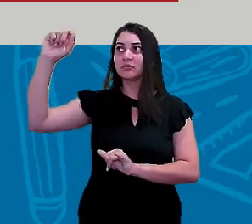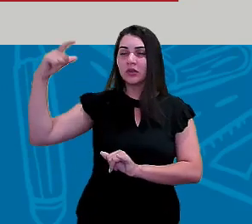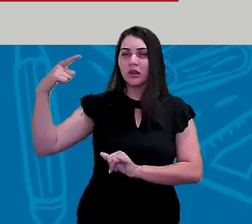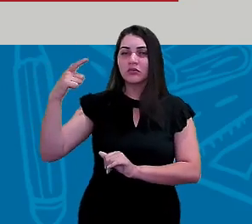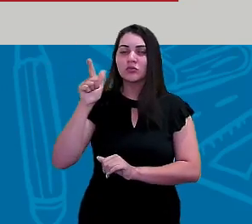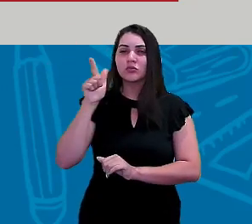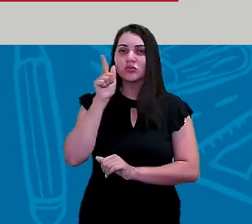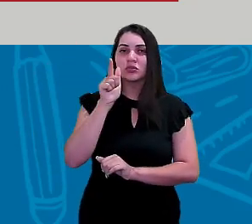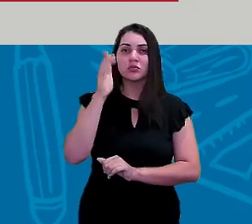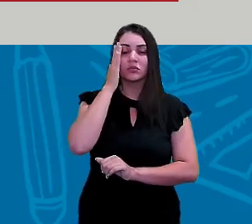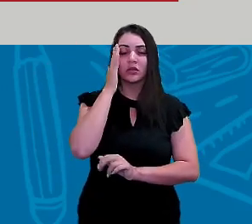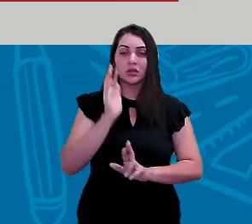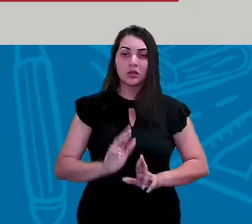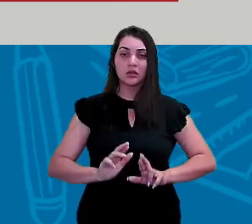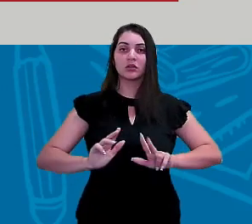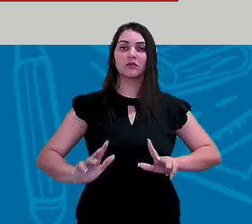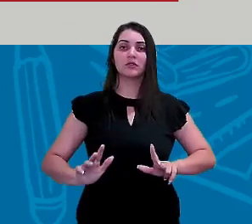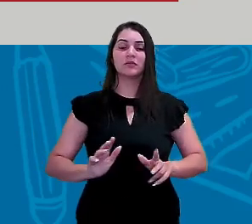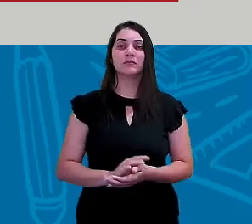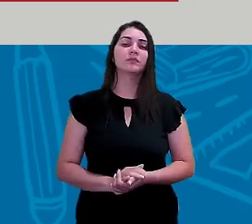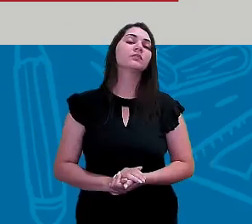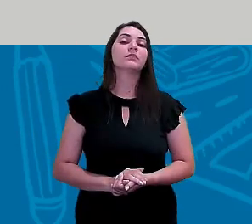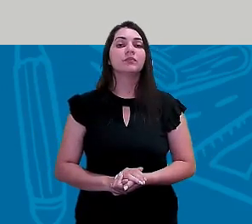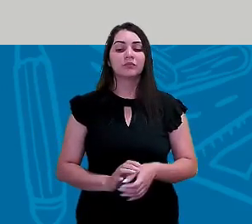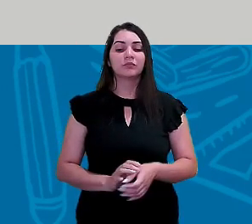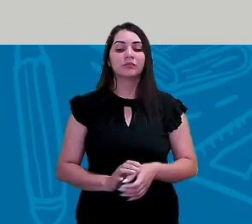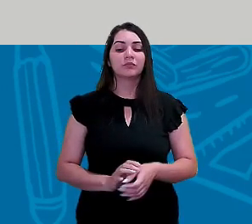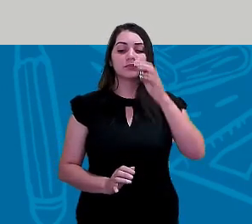entender a diferença? Exatamente. Então vamos lá.